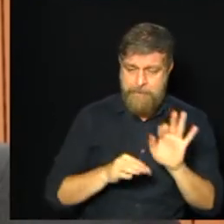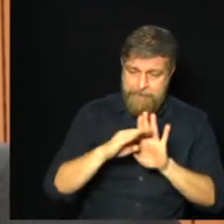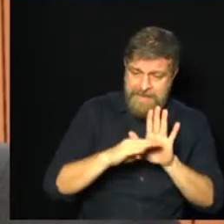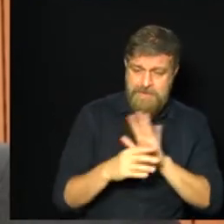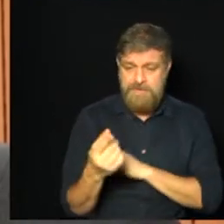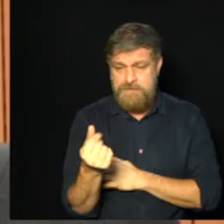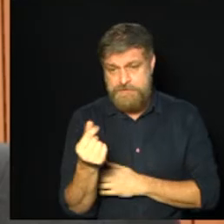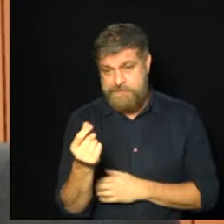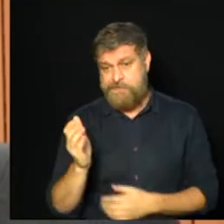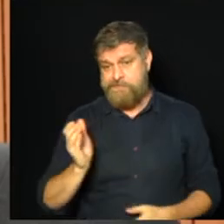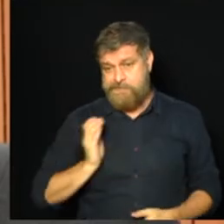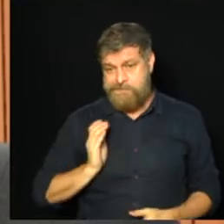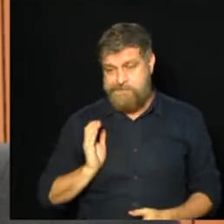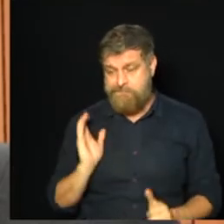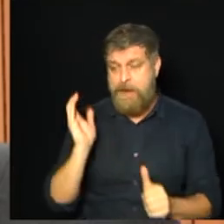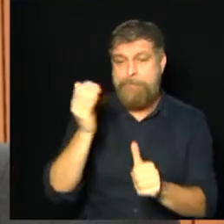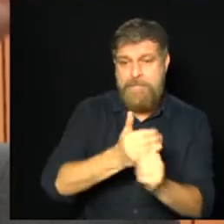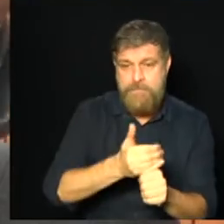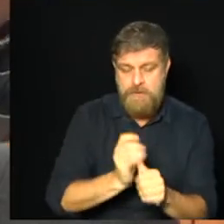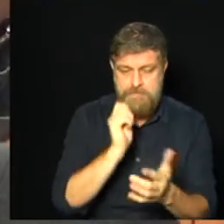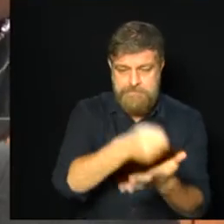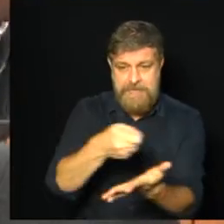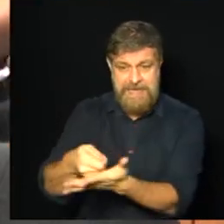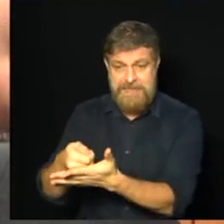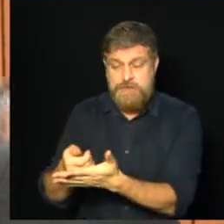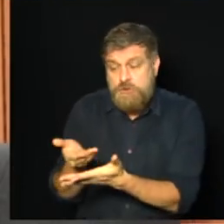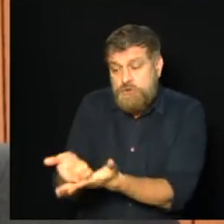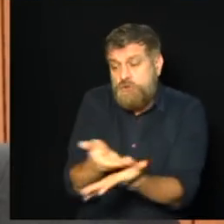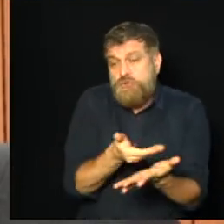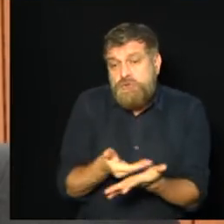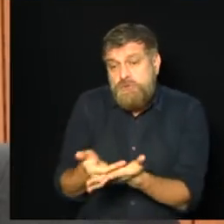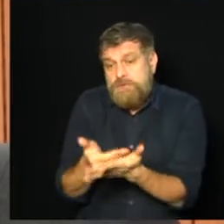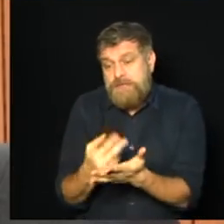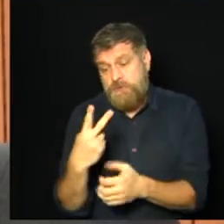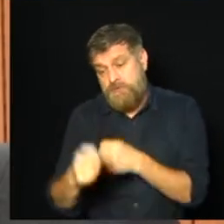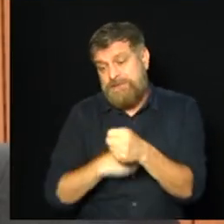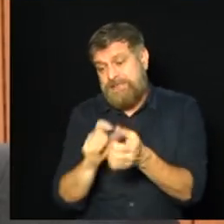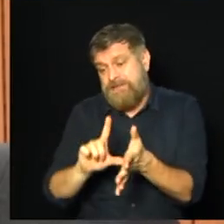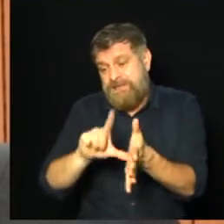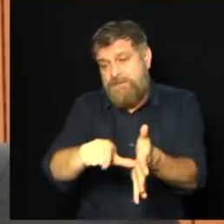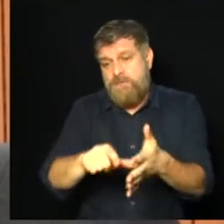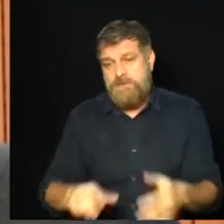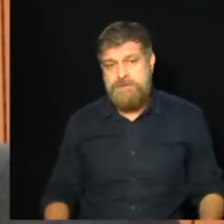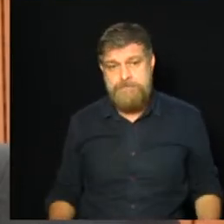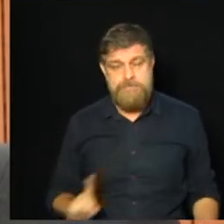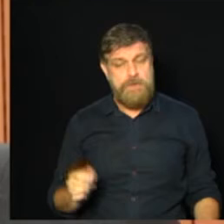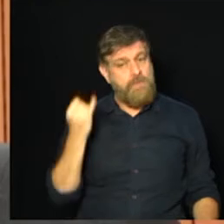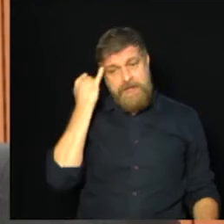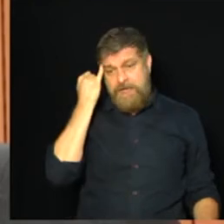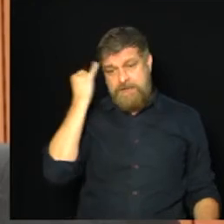orçamento que eu tiver para repor e a gente estudar a situação. Não é ideia